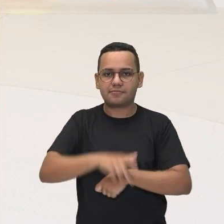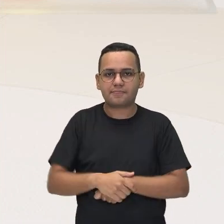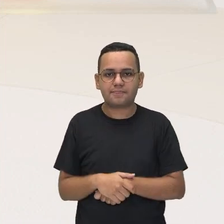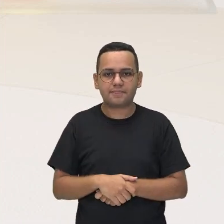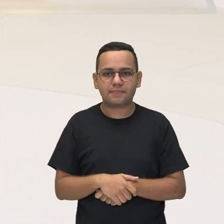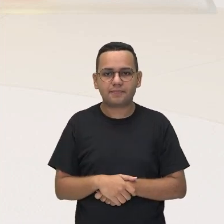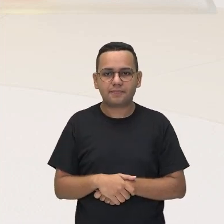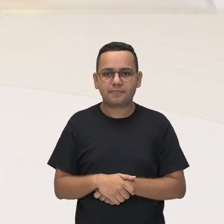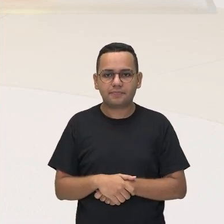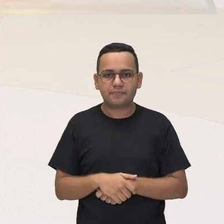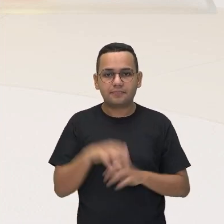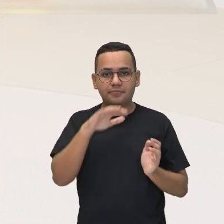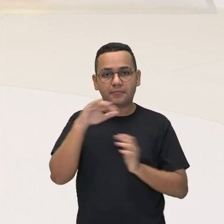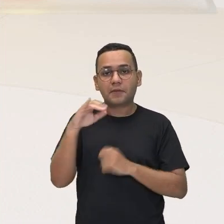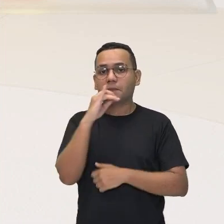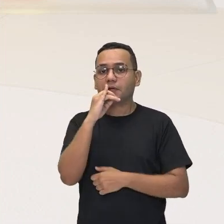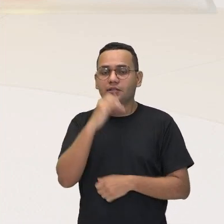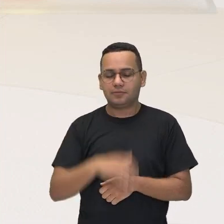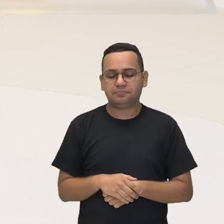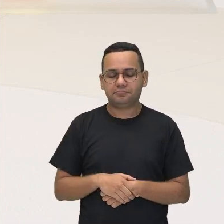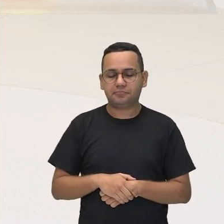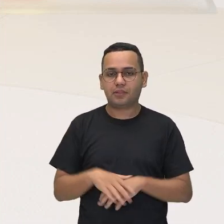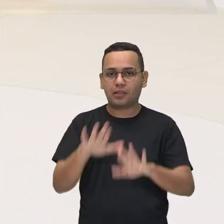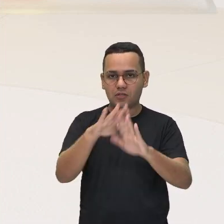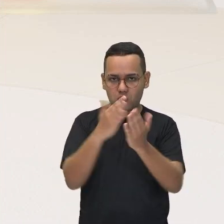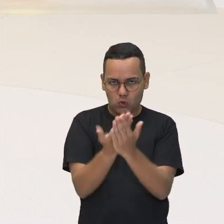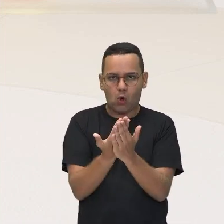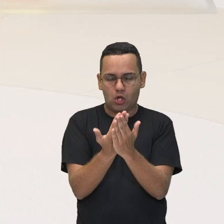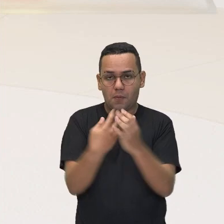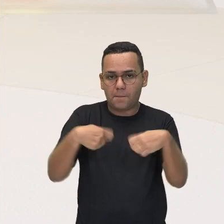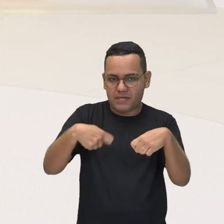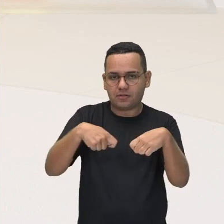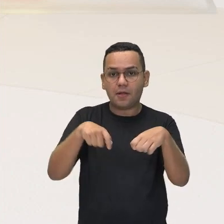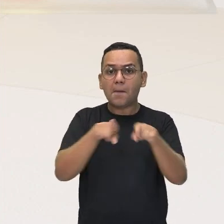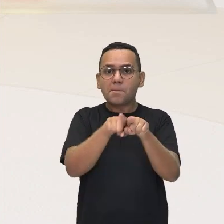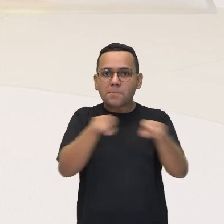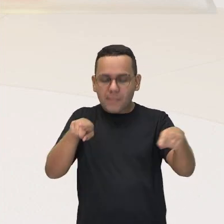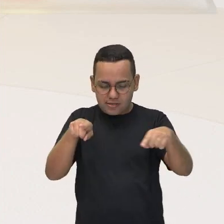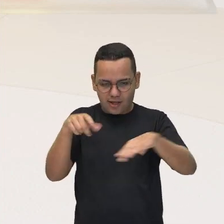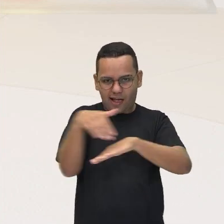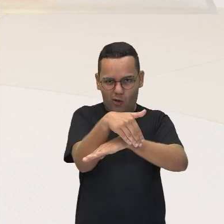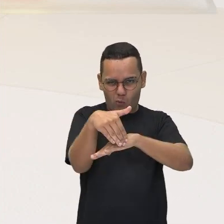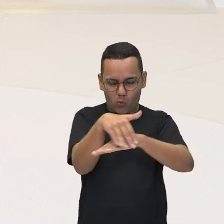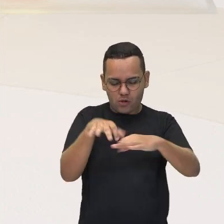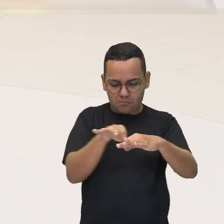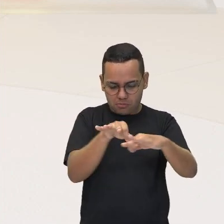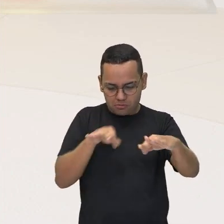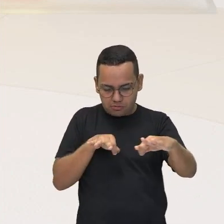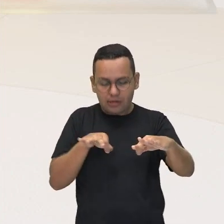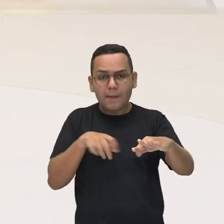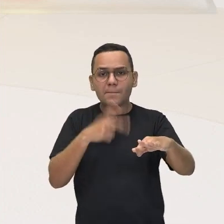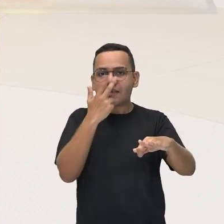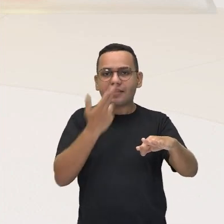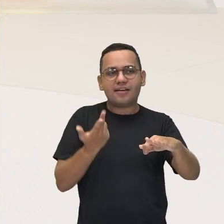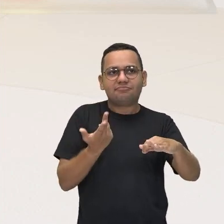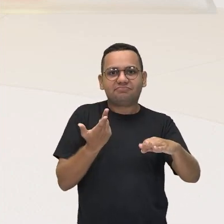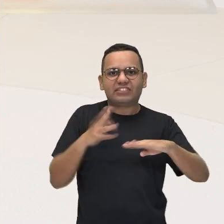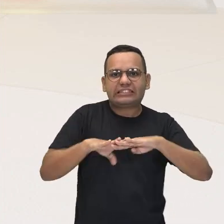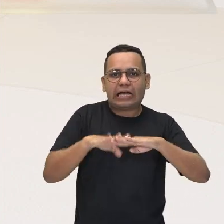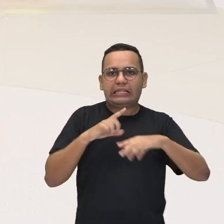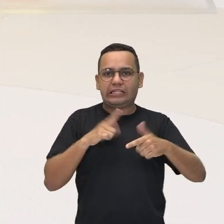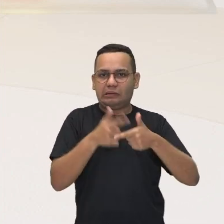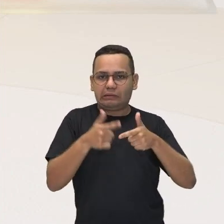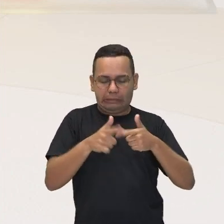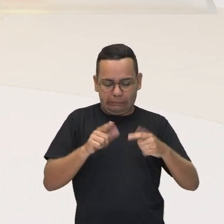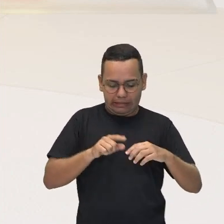ir para a escola e pela rua que eu vou está fechada. Ai, meu Deus, a rua que eu vou está fechada, pronto, eu não vou para a escola, não vou conseguir chegar. Não, gente, pega um